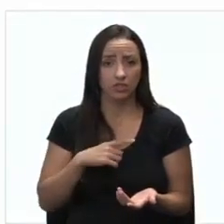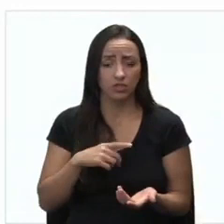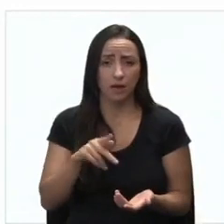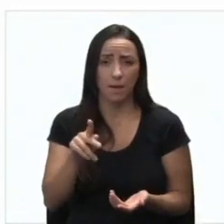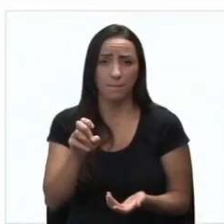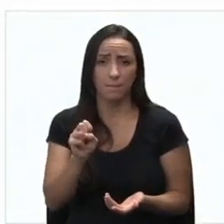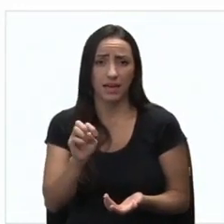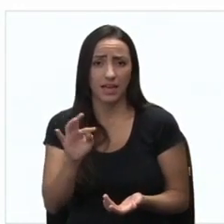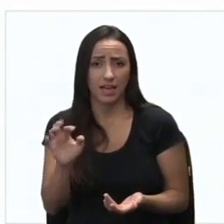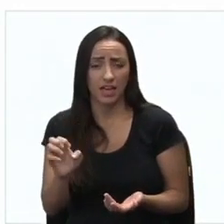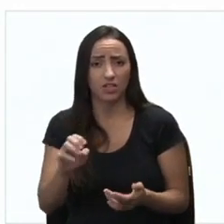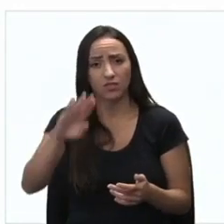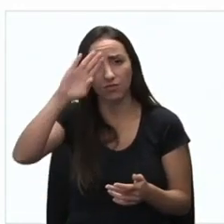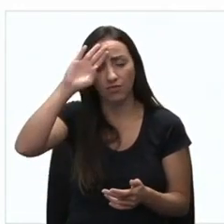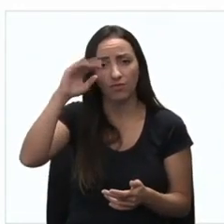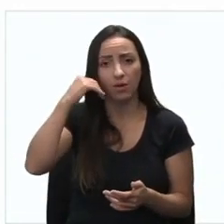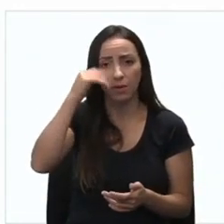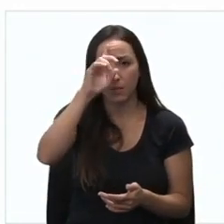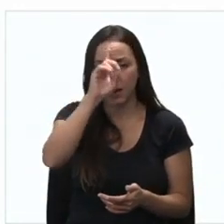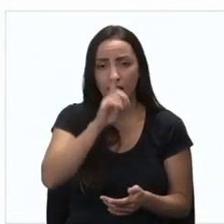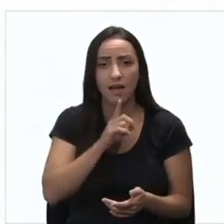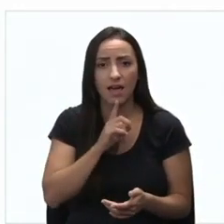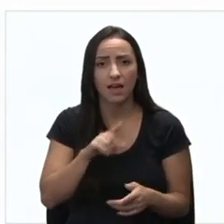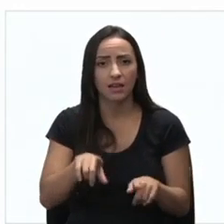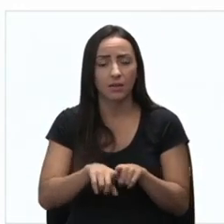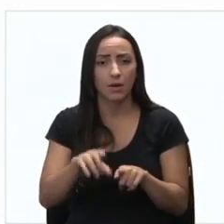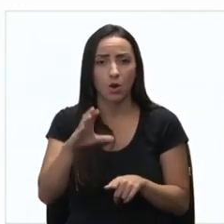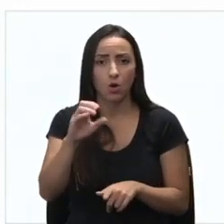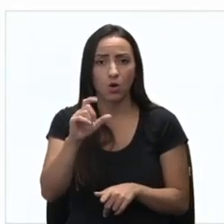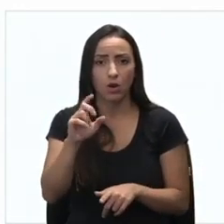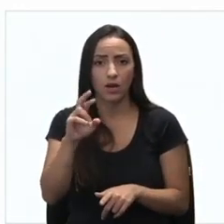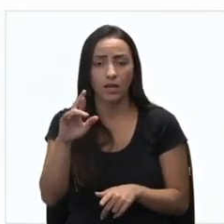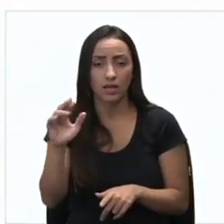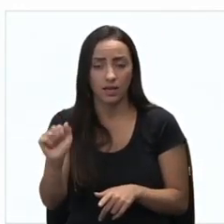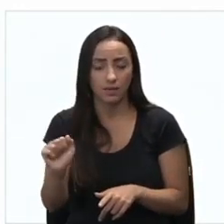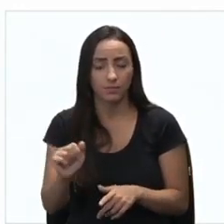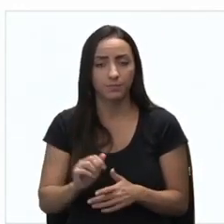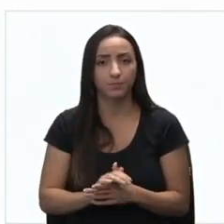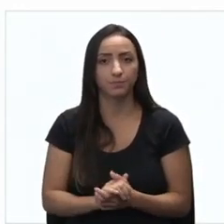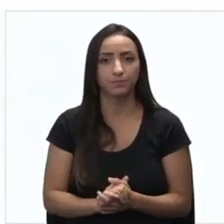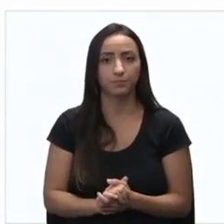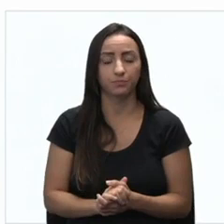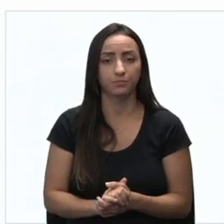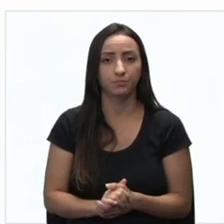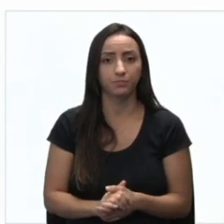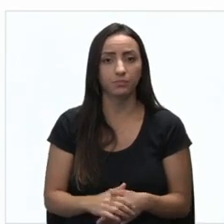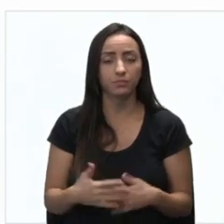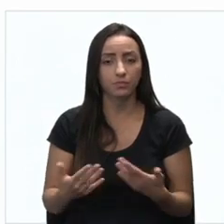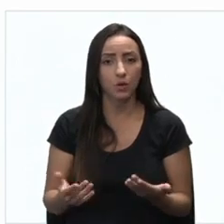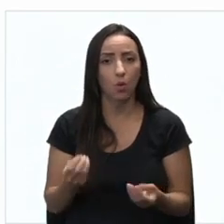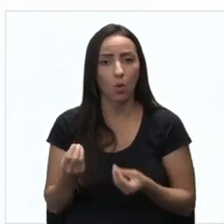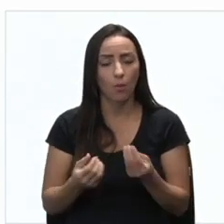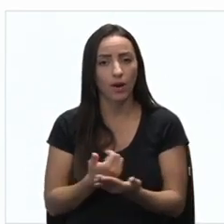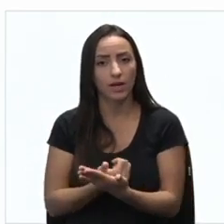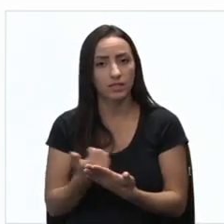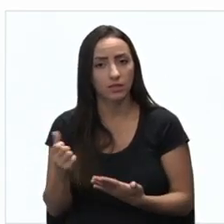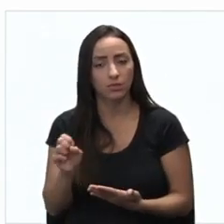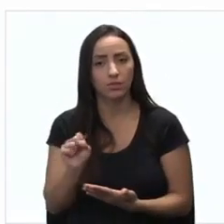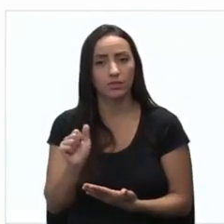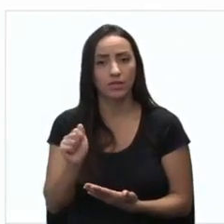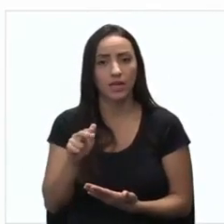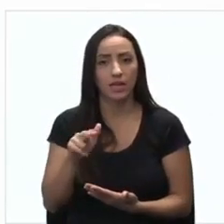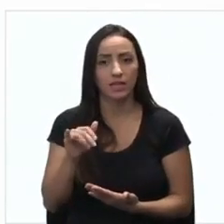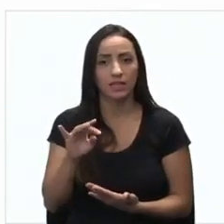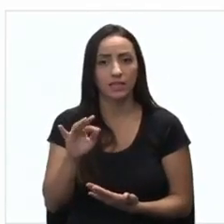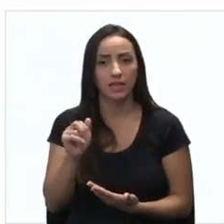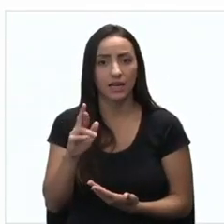peste, febre amarela, cólera, por meio de ações sanitárias, por meio de ações sanitárias.